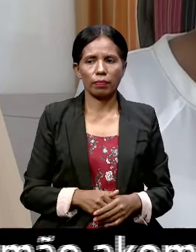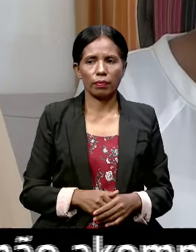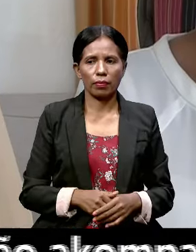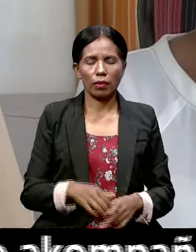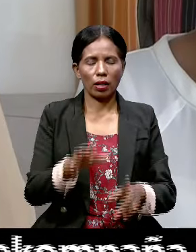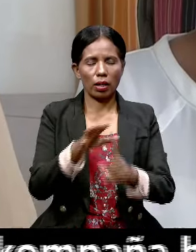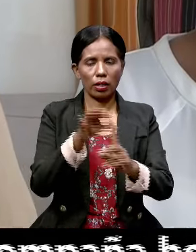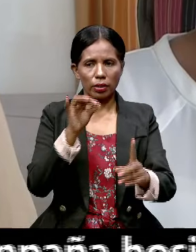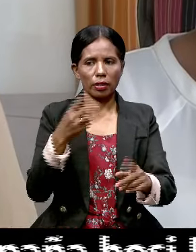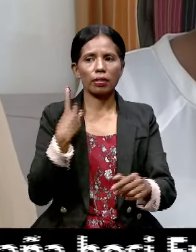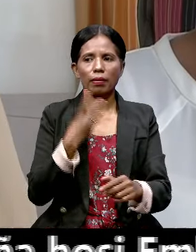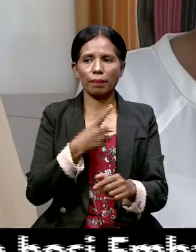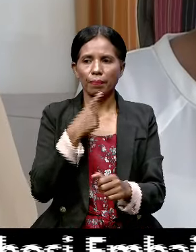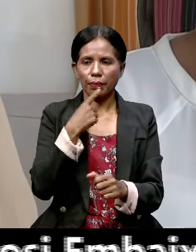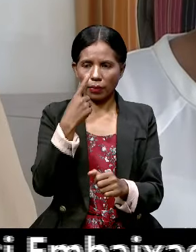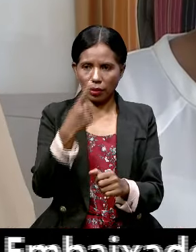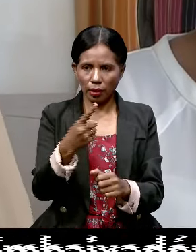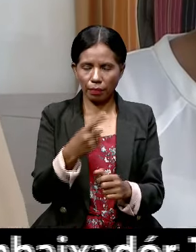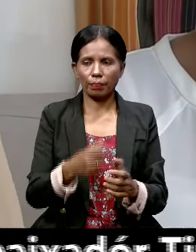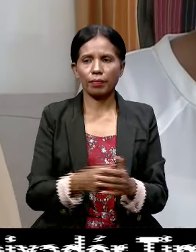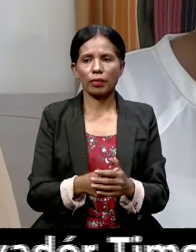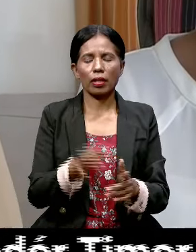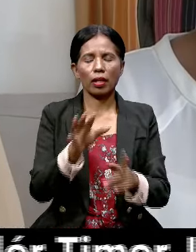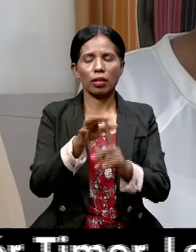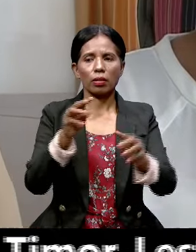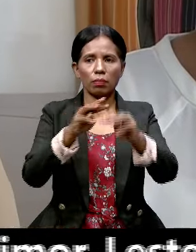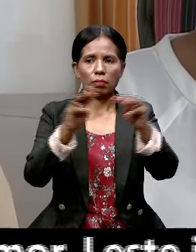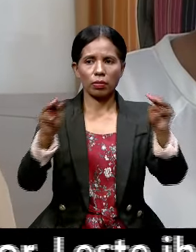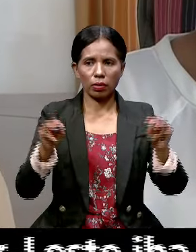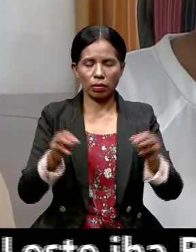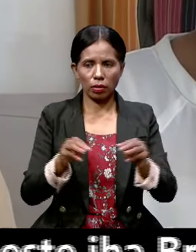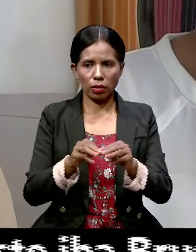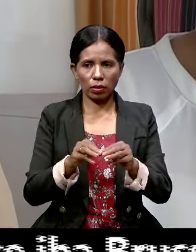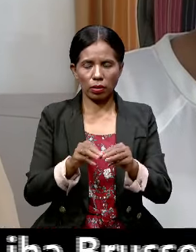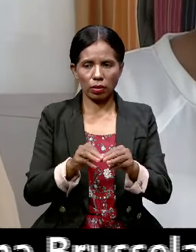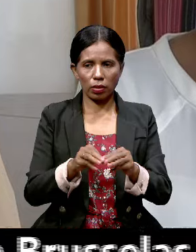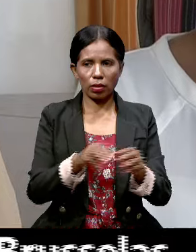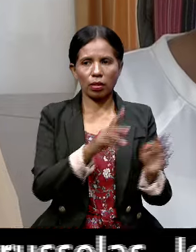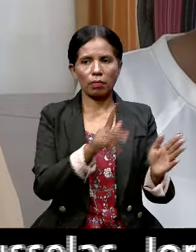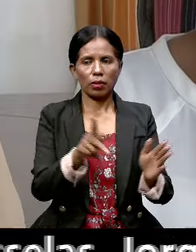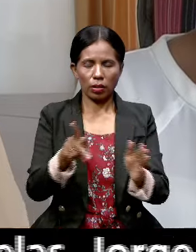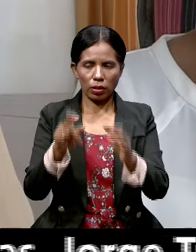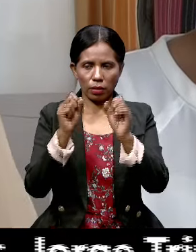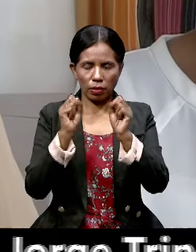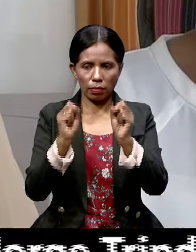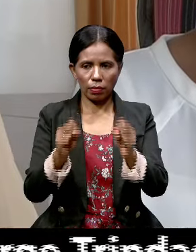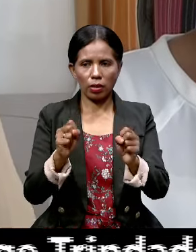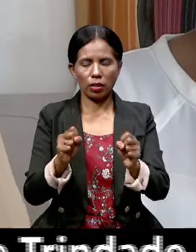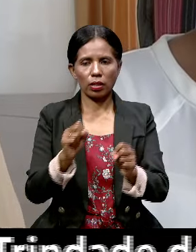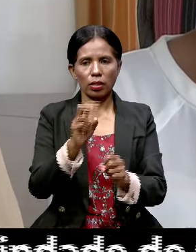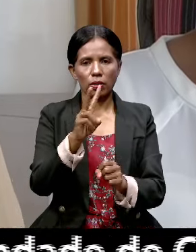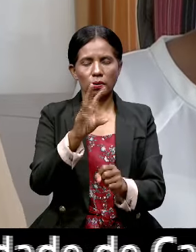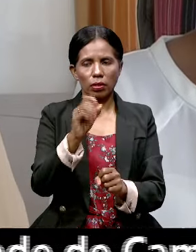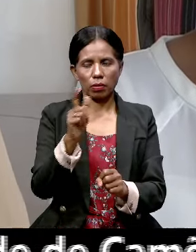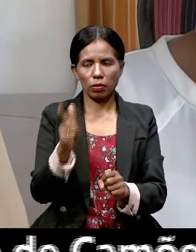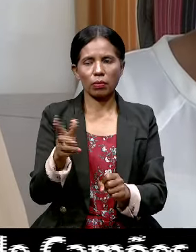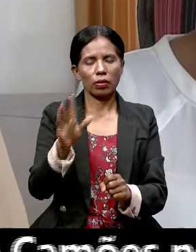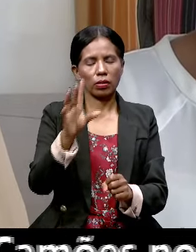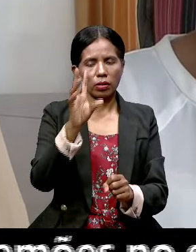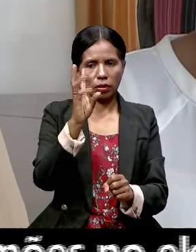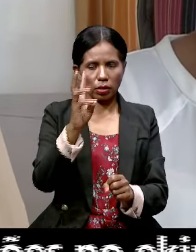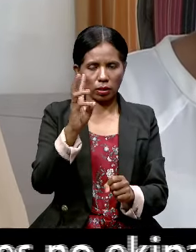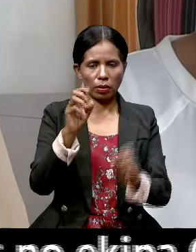são idan beita tete eles são idan eleição municipal foi um plano, né? Bele acontecia 2026.